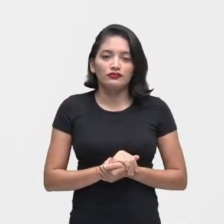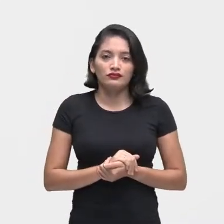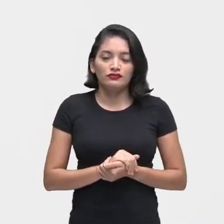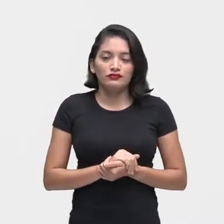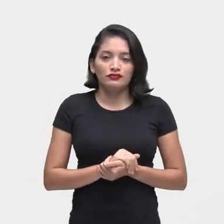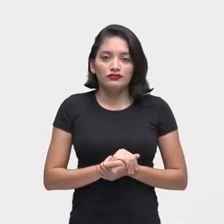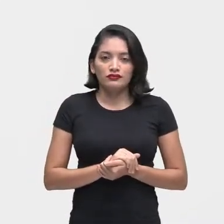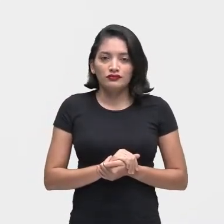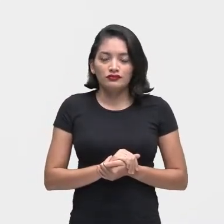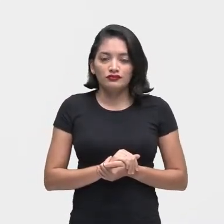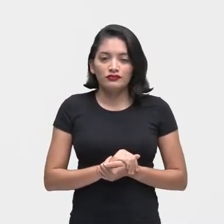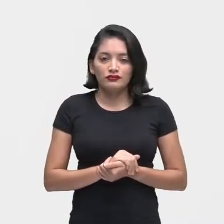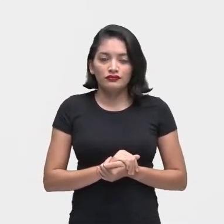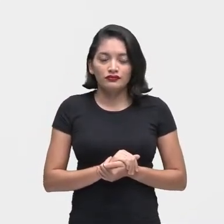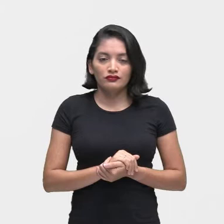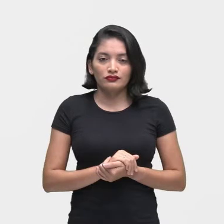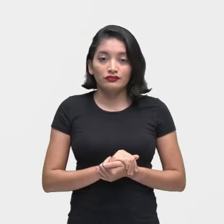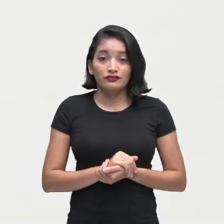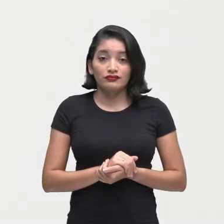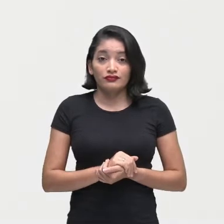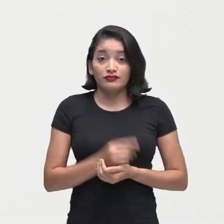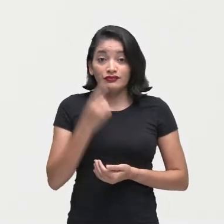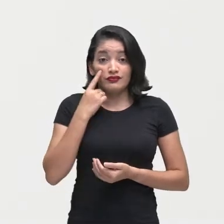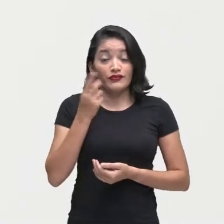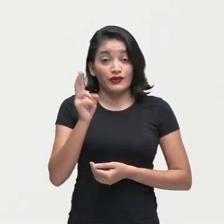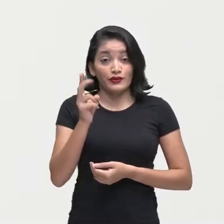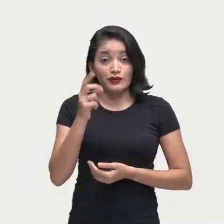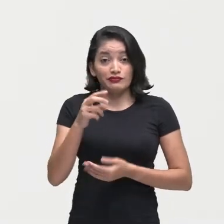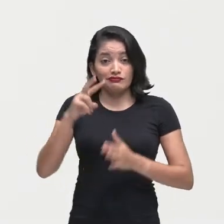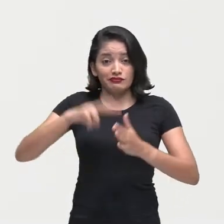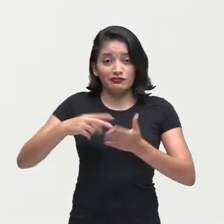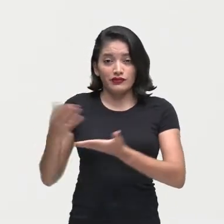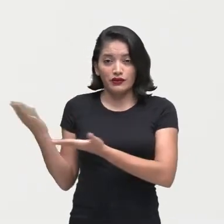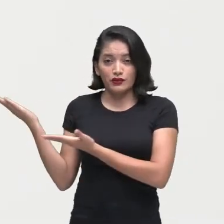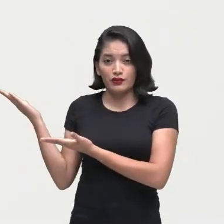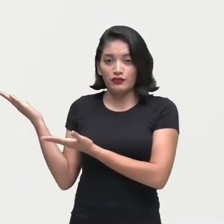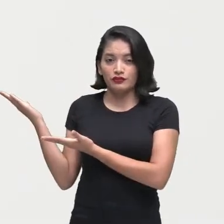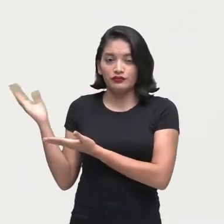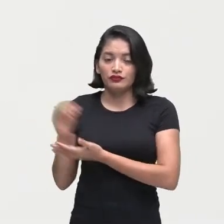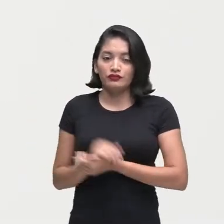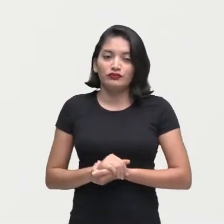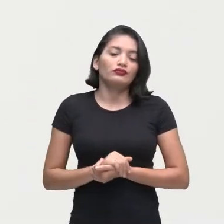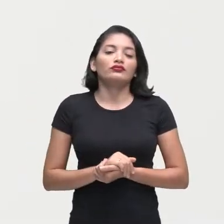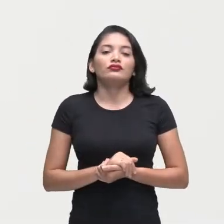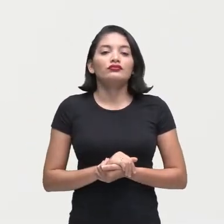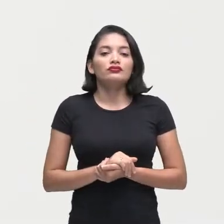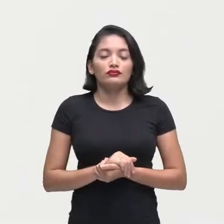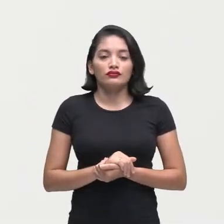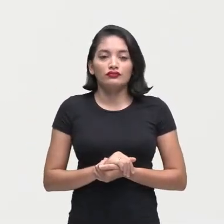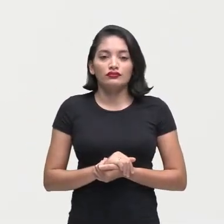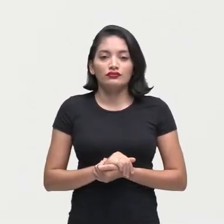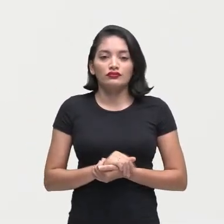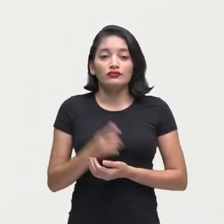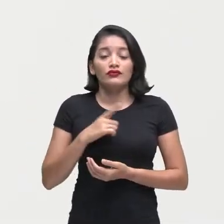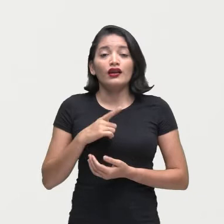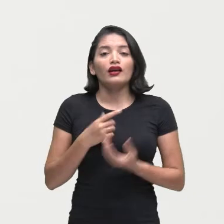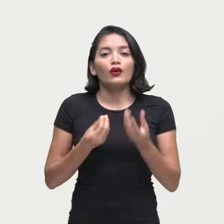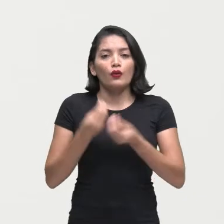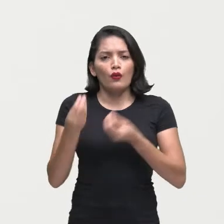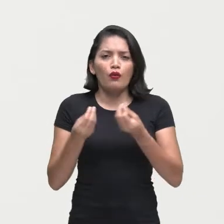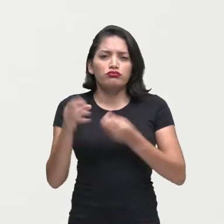três formas O que são essas aqui ó ó a